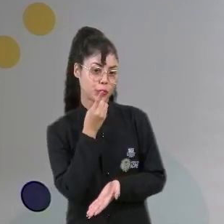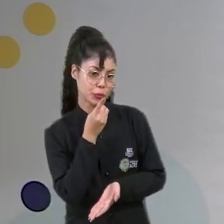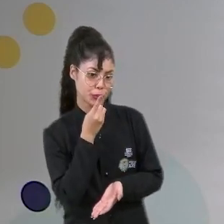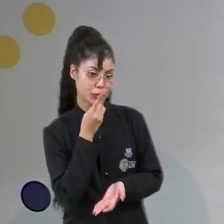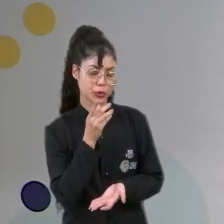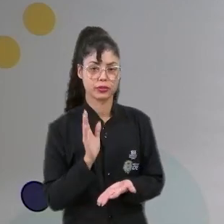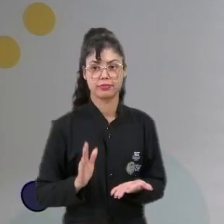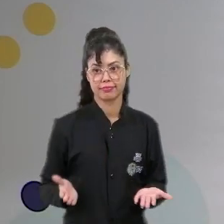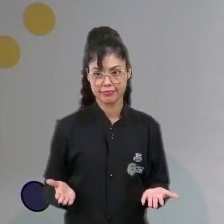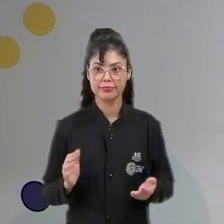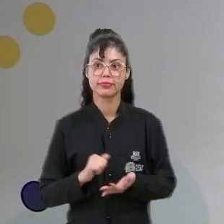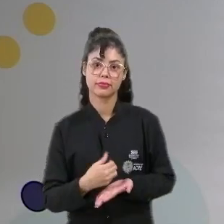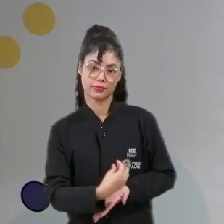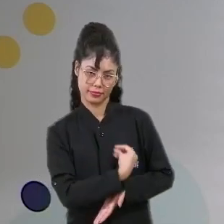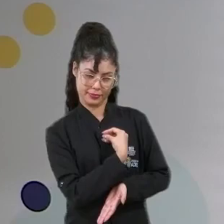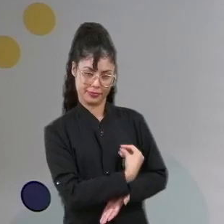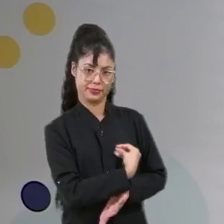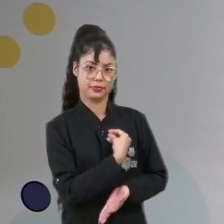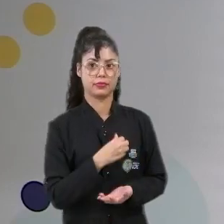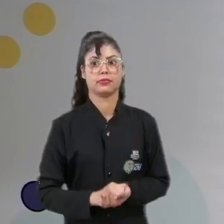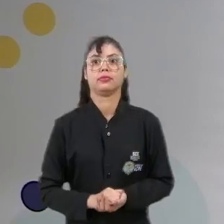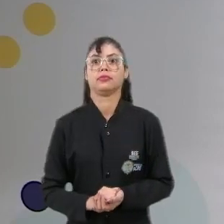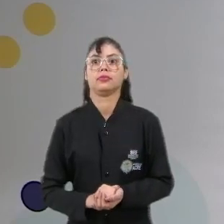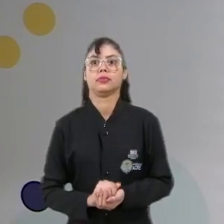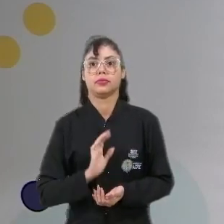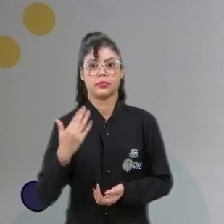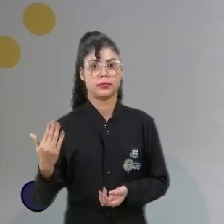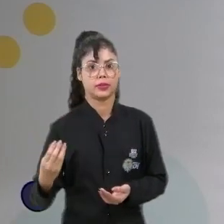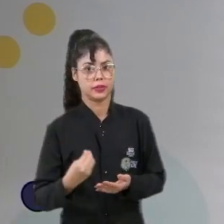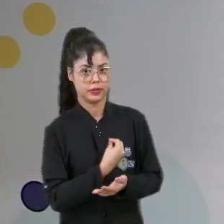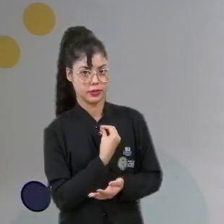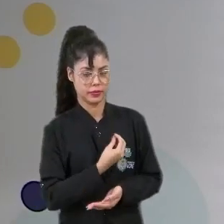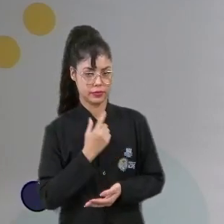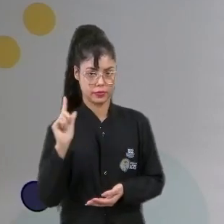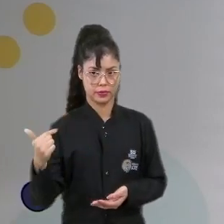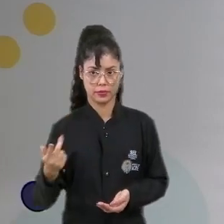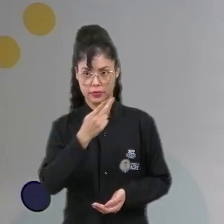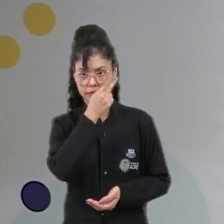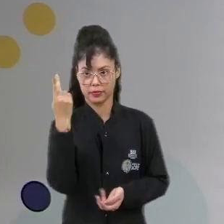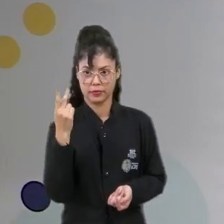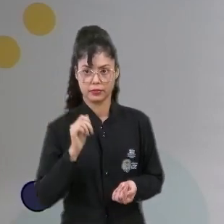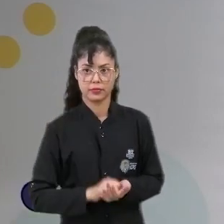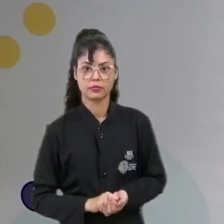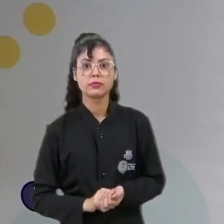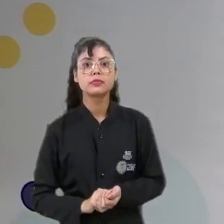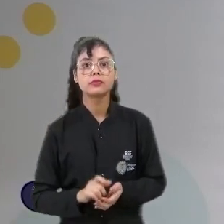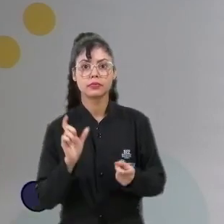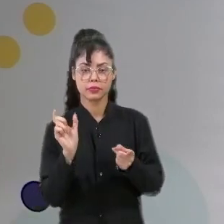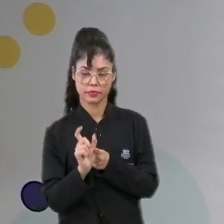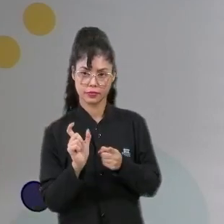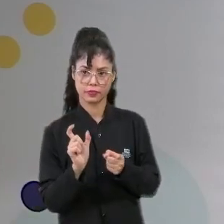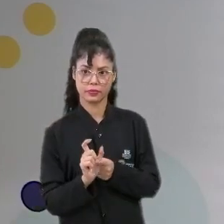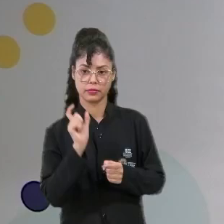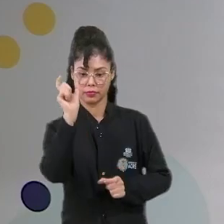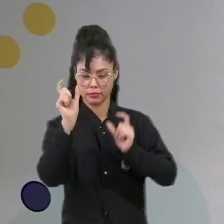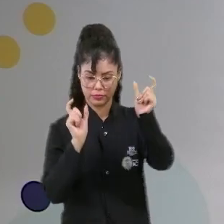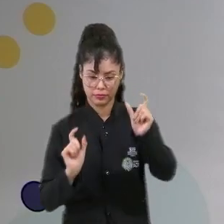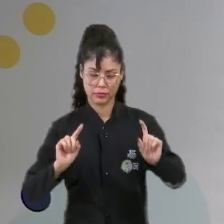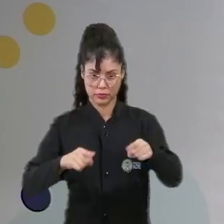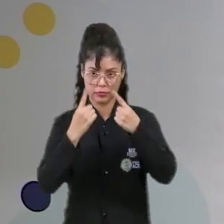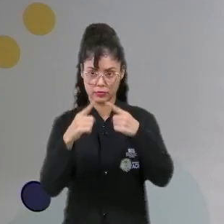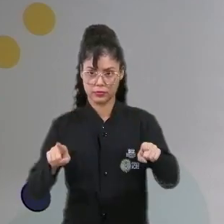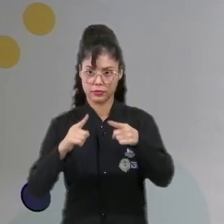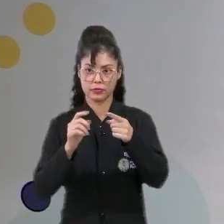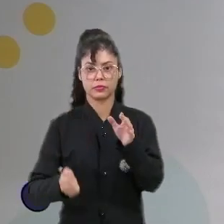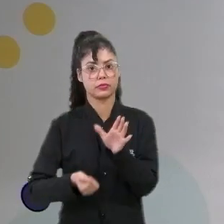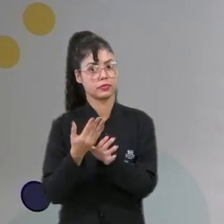do cotidiano, da sua vivência ou da vivência de alguém e fez esse jogo de palavras, colocou uma musicalidade